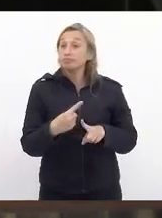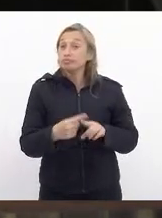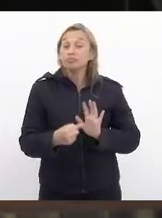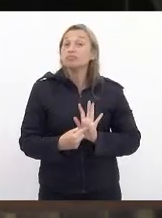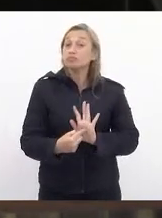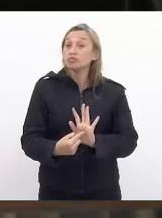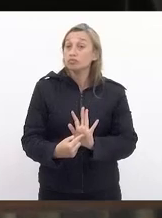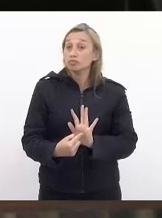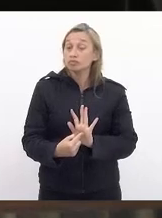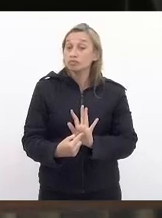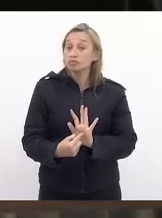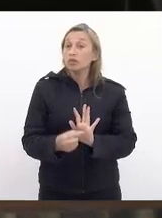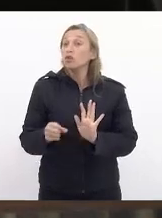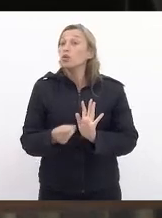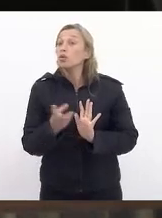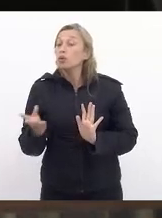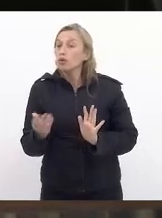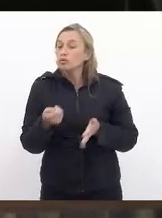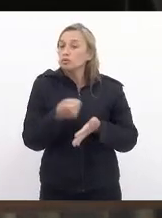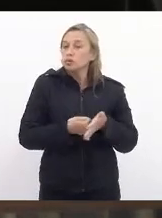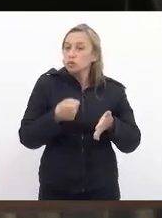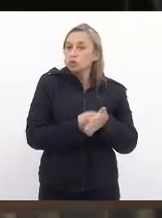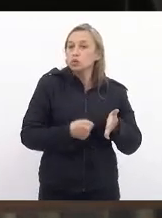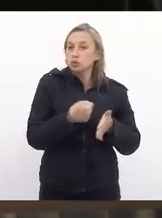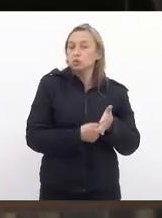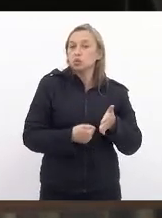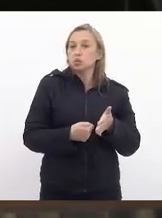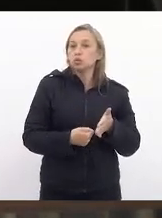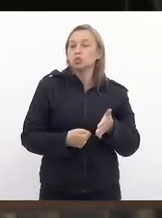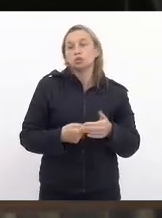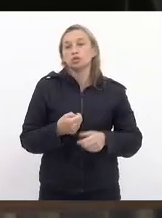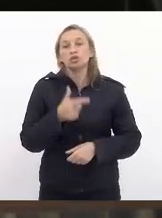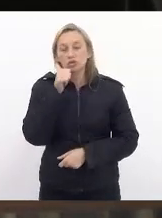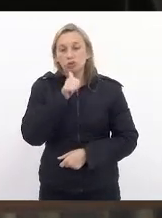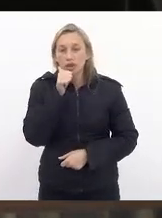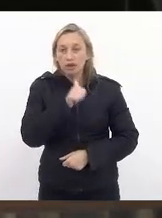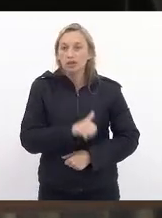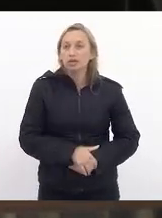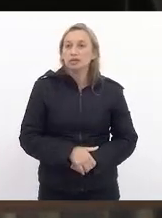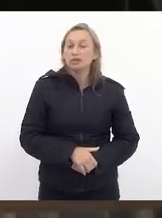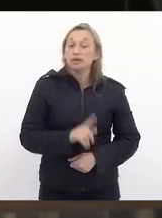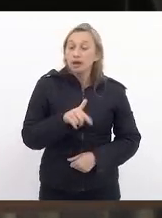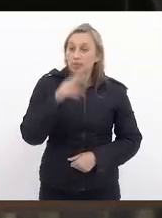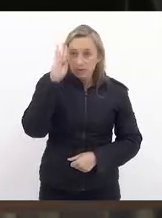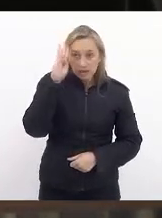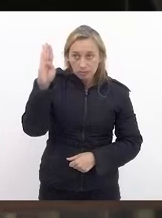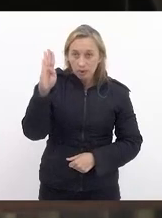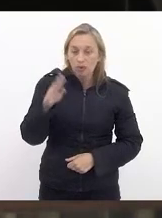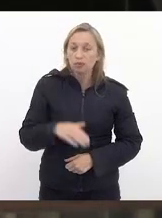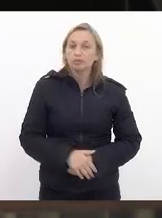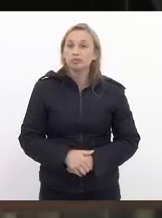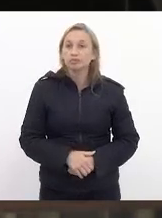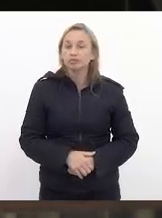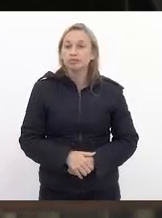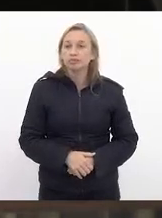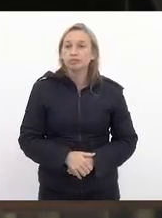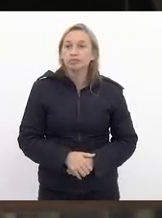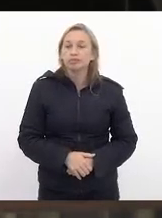isso mostra o quanto a resistência EA luta das mulheres ela é fundamental